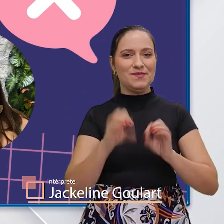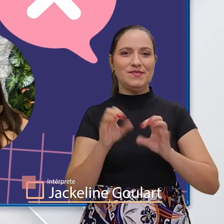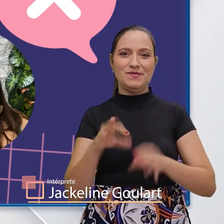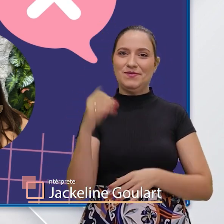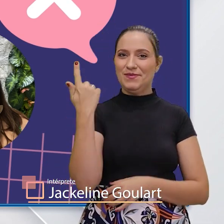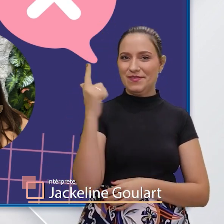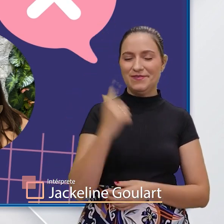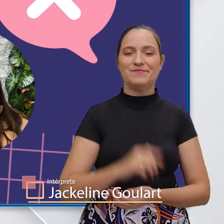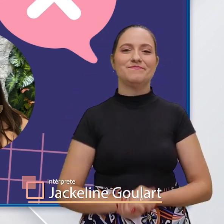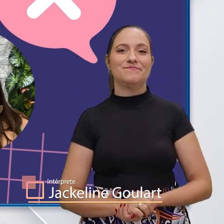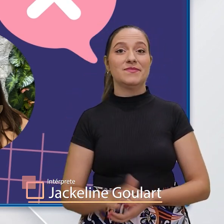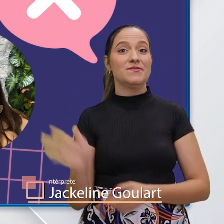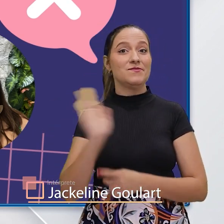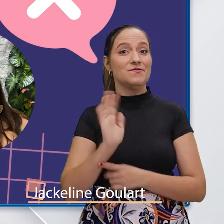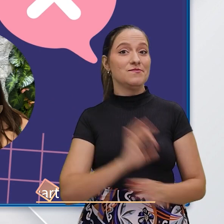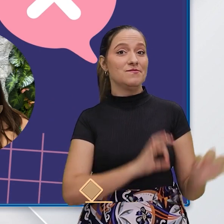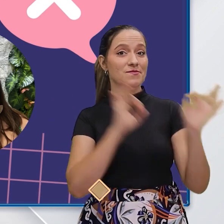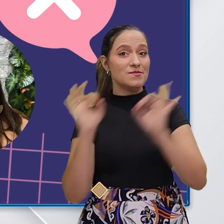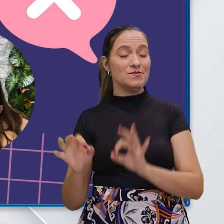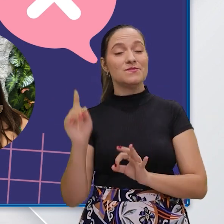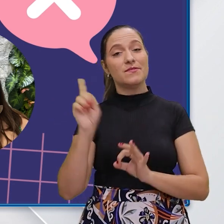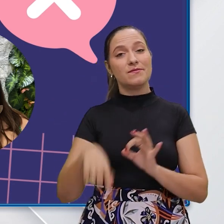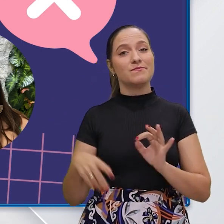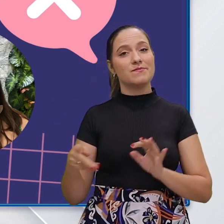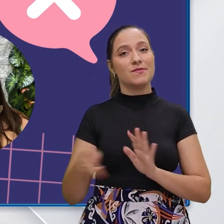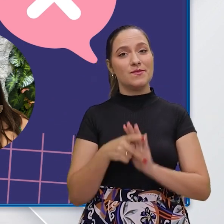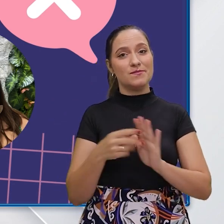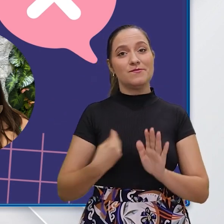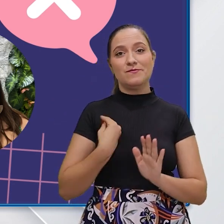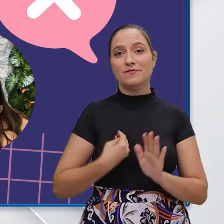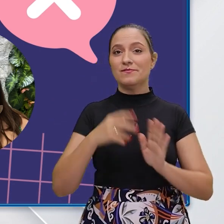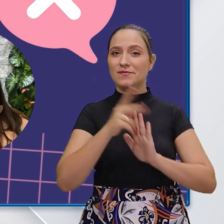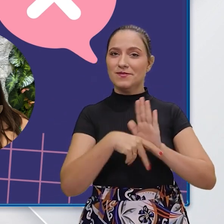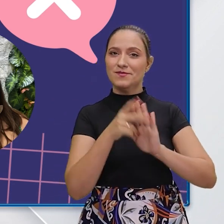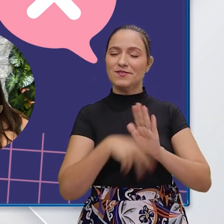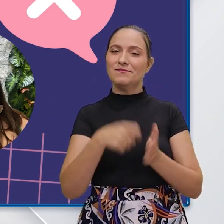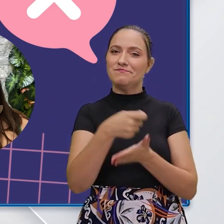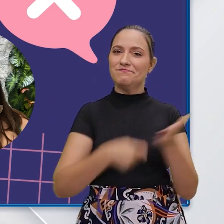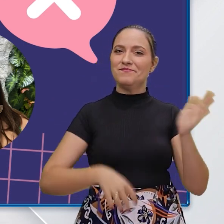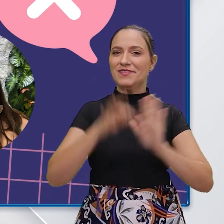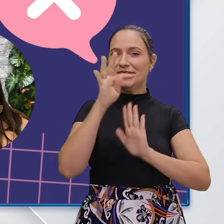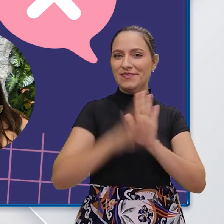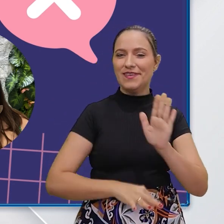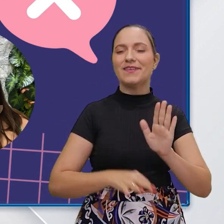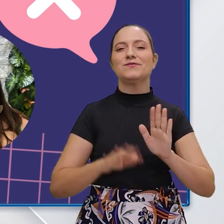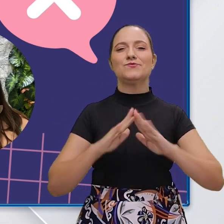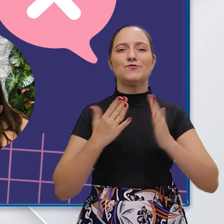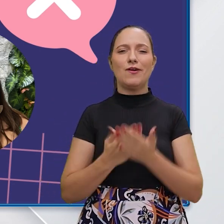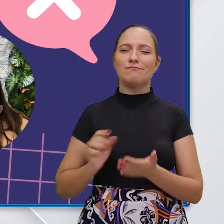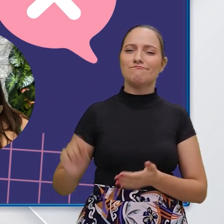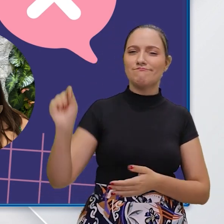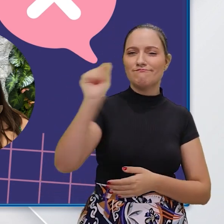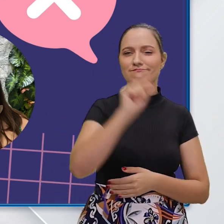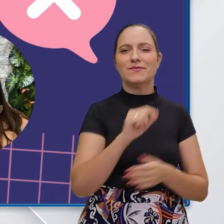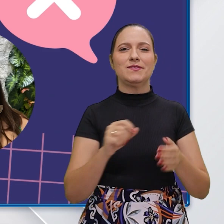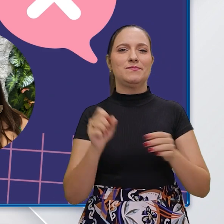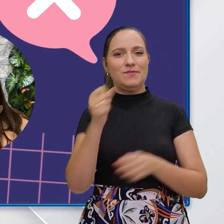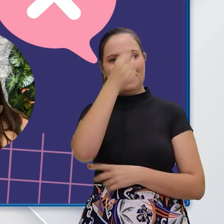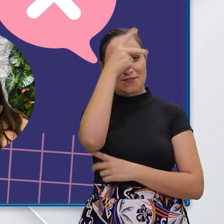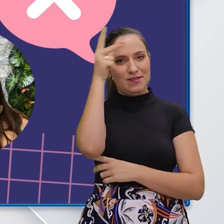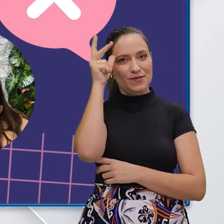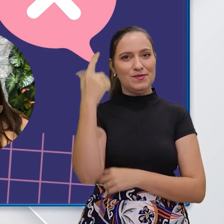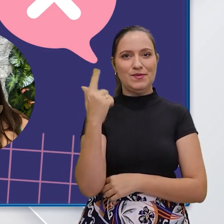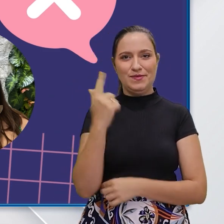de Goiânia. Este vídeo faz parte do projeto Produção de Texto em Rede da Prefeitura